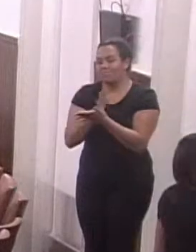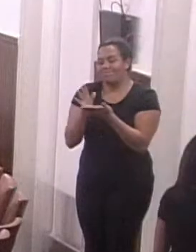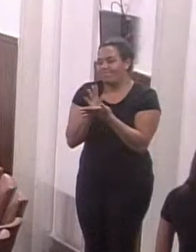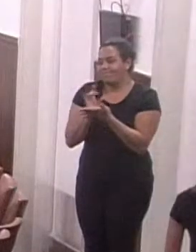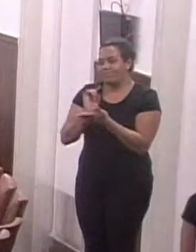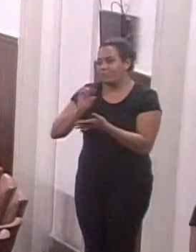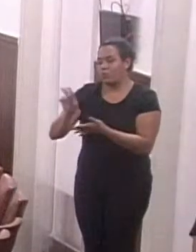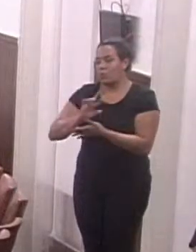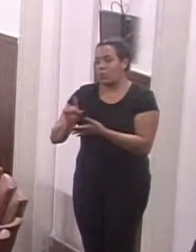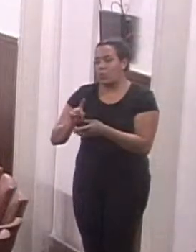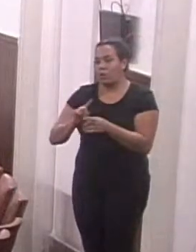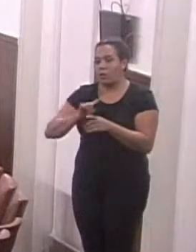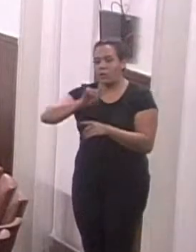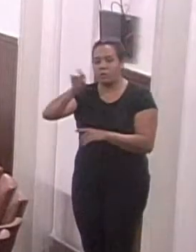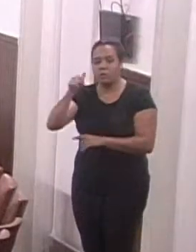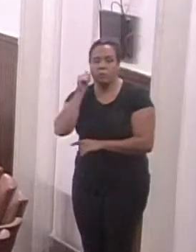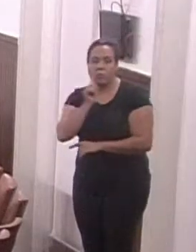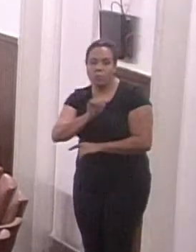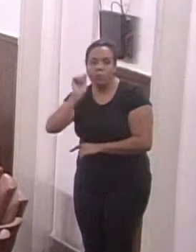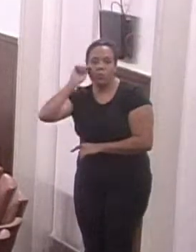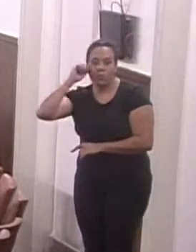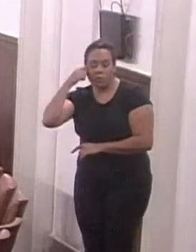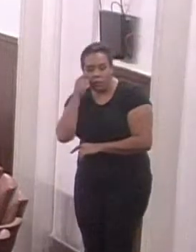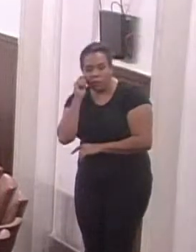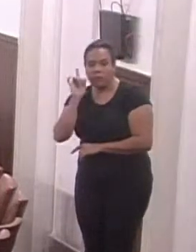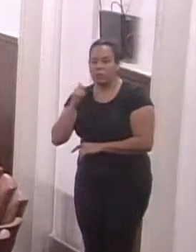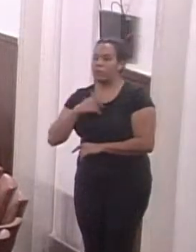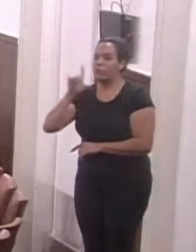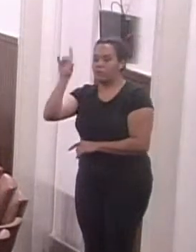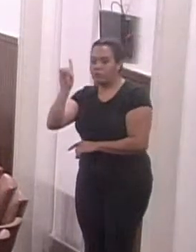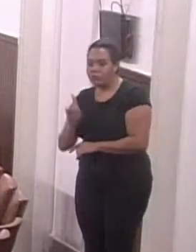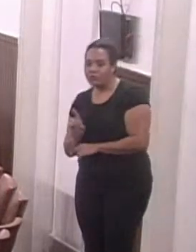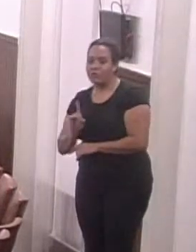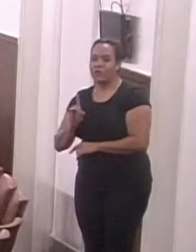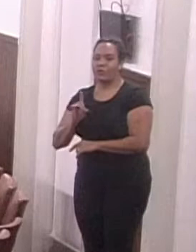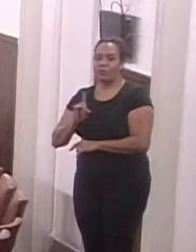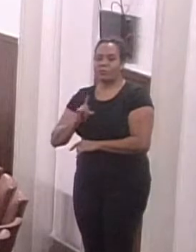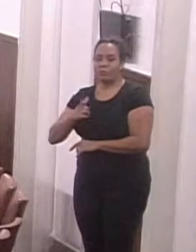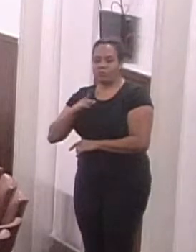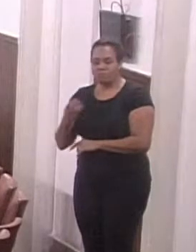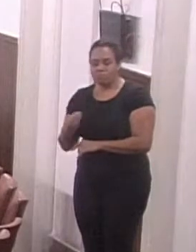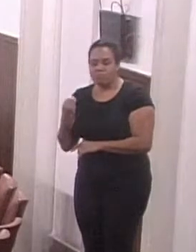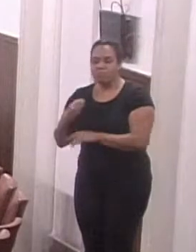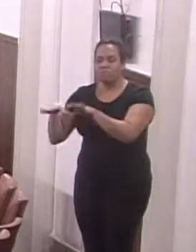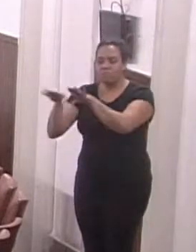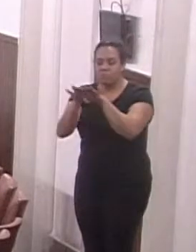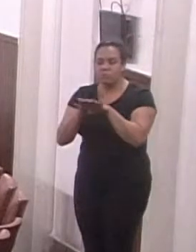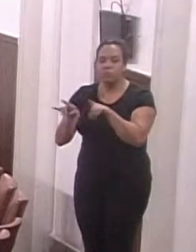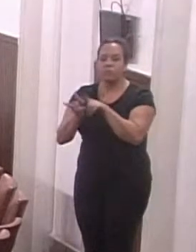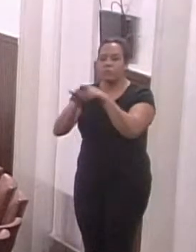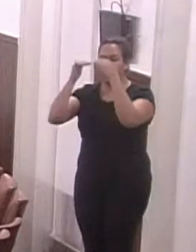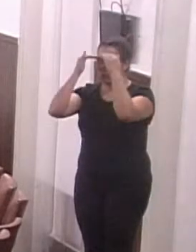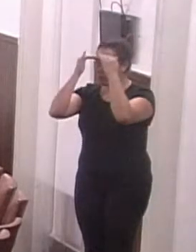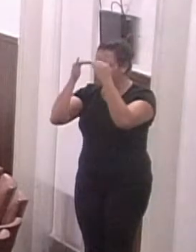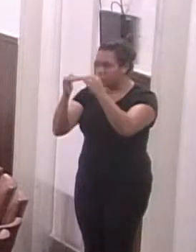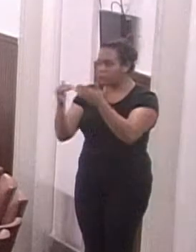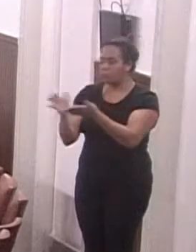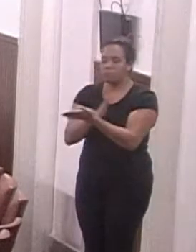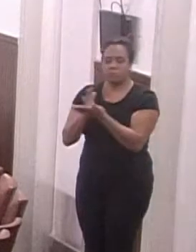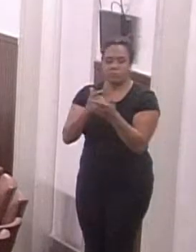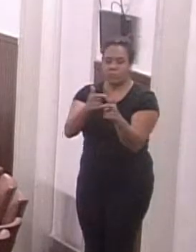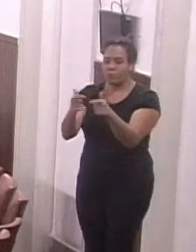que as mulheres negras têm o direito de serem tratadas com dignidade e respeito em quaisquer lugares que